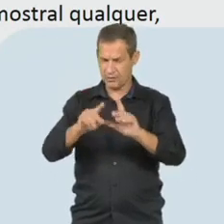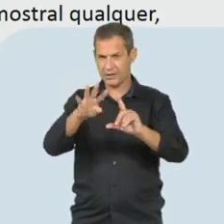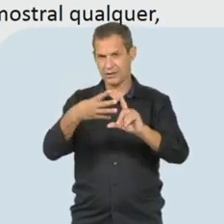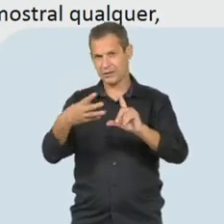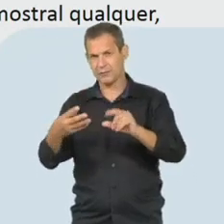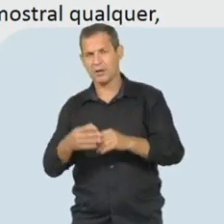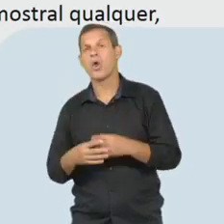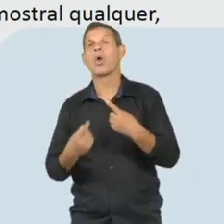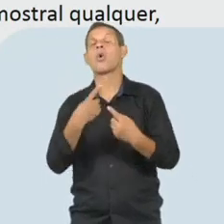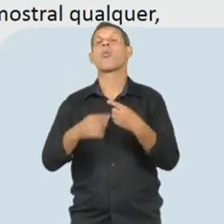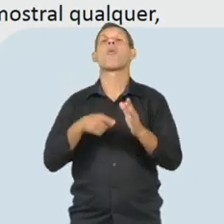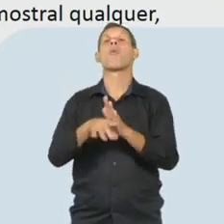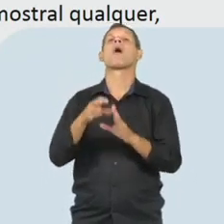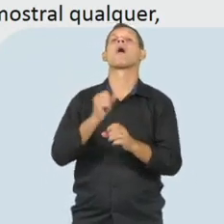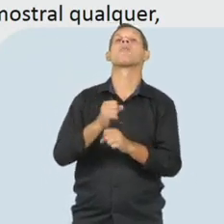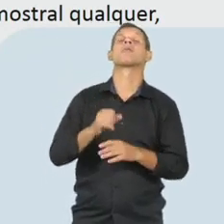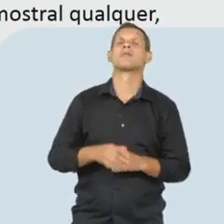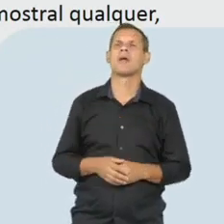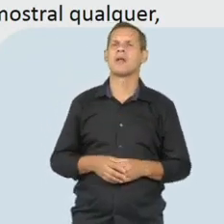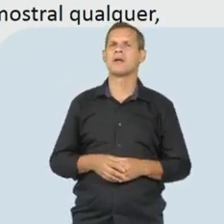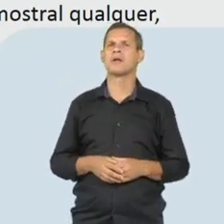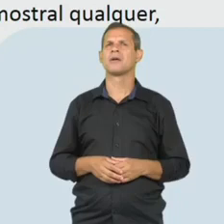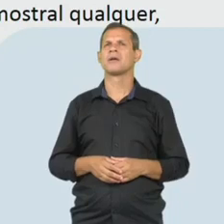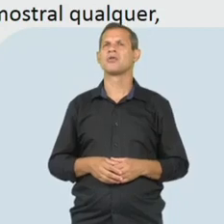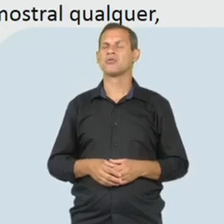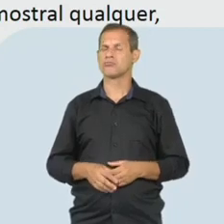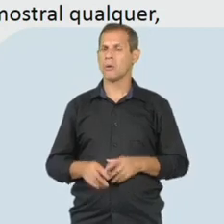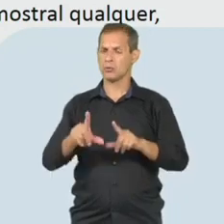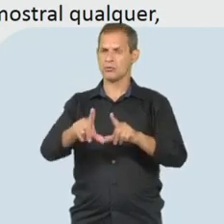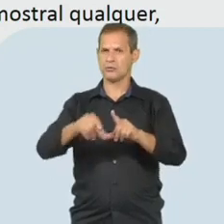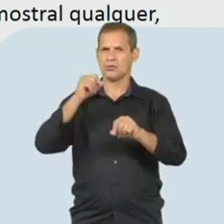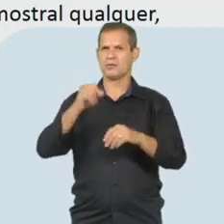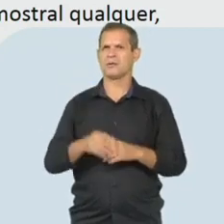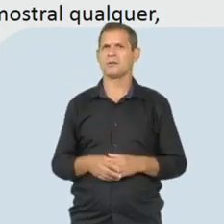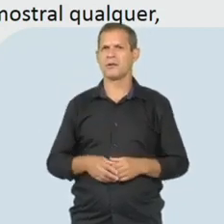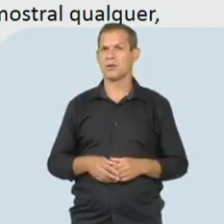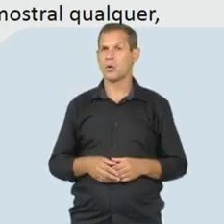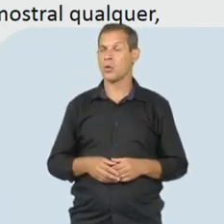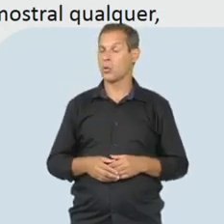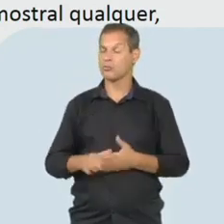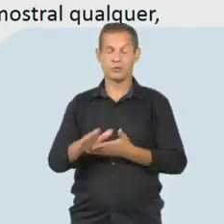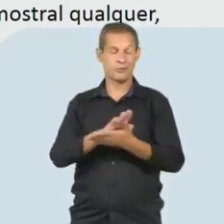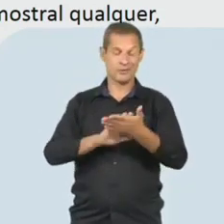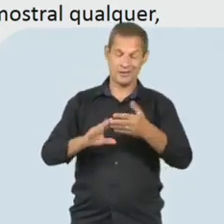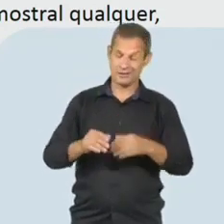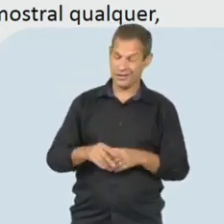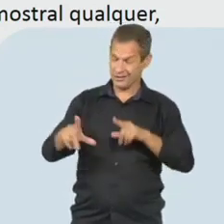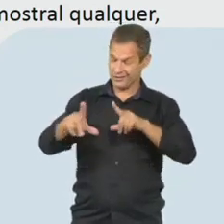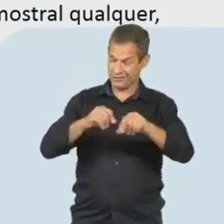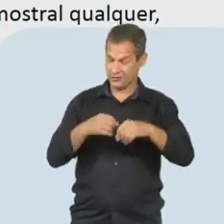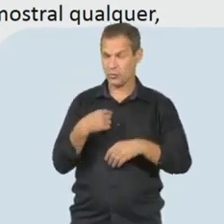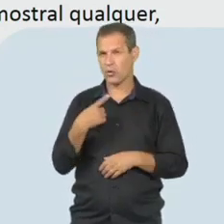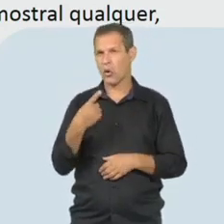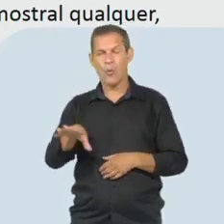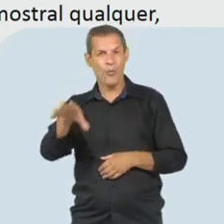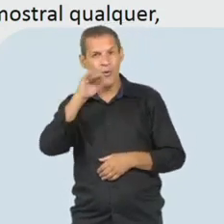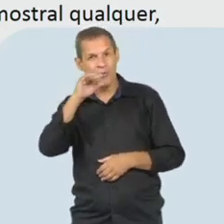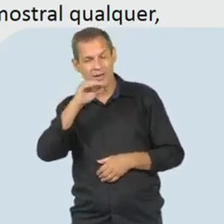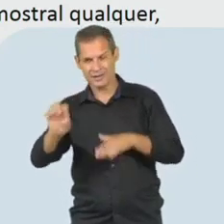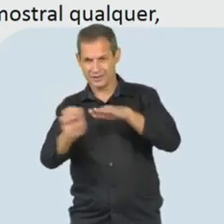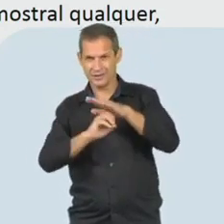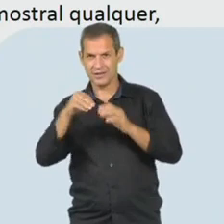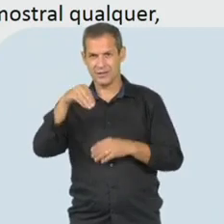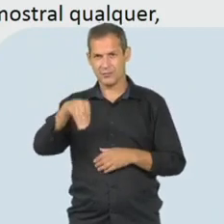tabela, qual a probabilidade de, em um sorteio, ao acaso aqui, selecionarmos um funcionário da